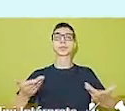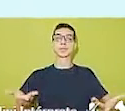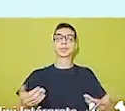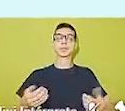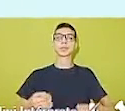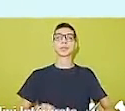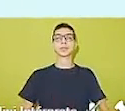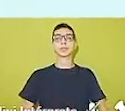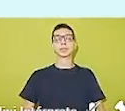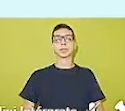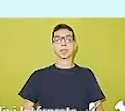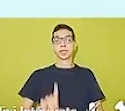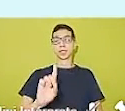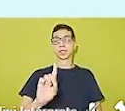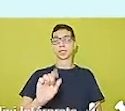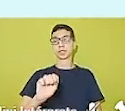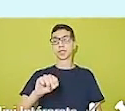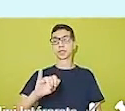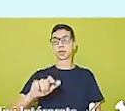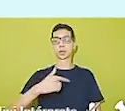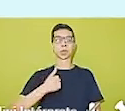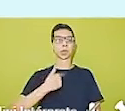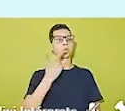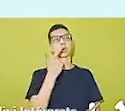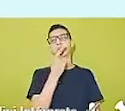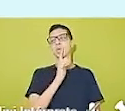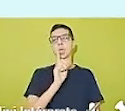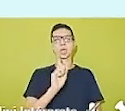Daniel, eu não estou conseguindo só mudar aqui